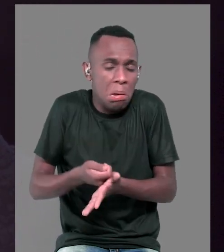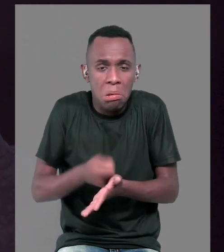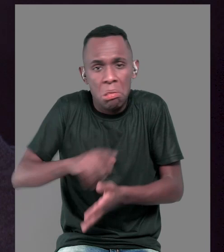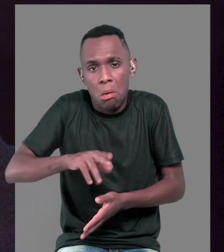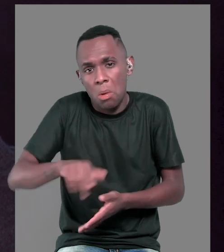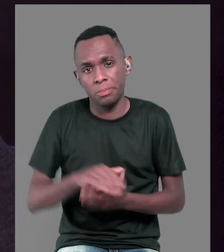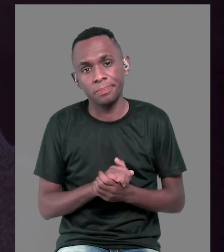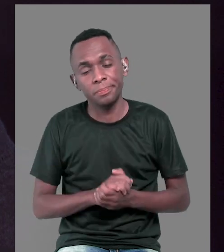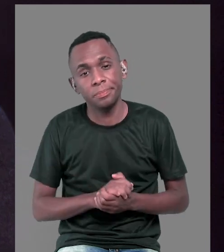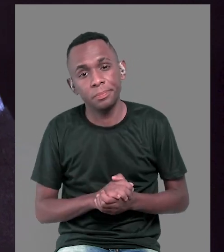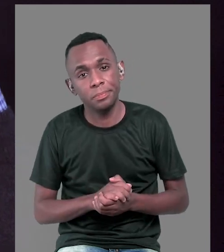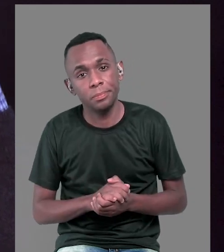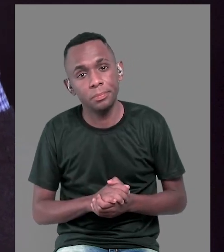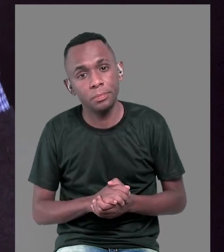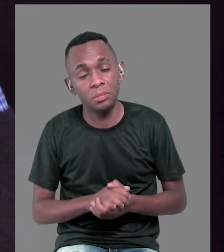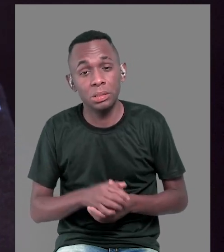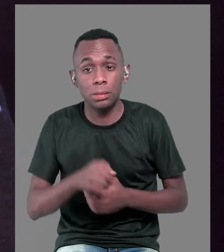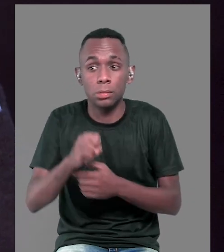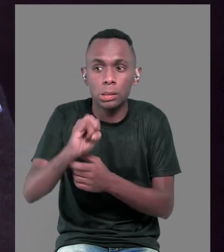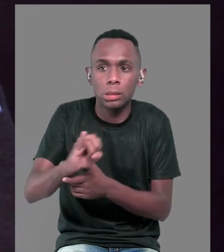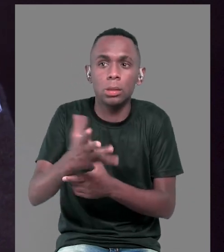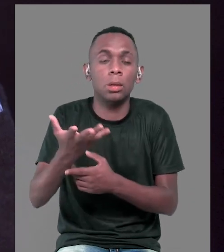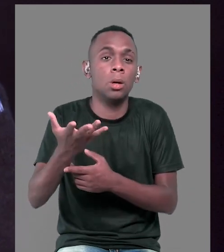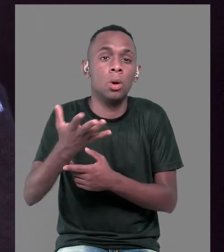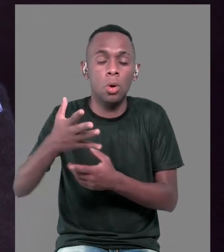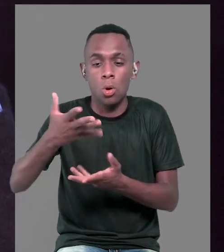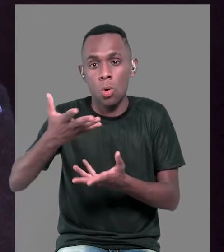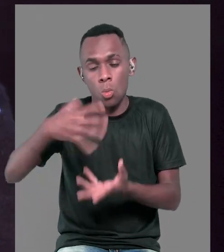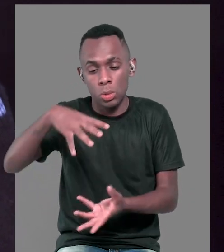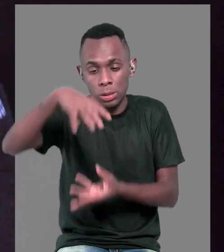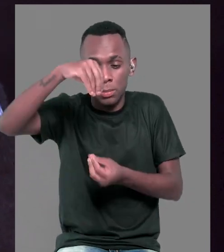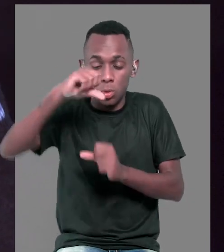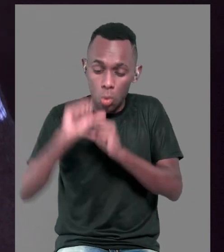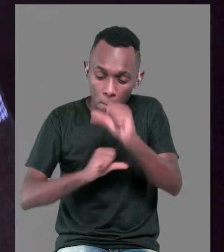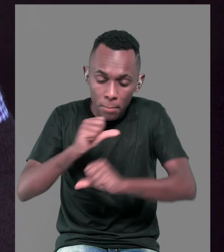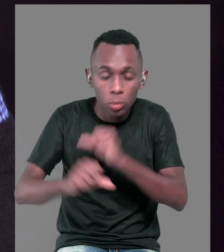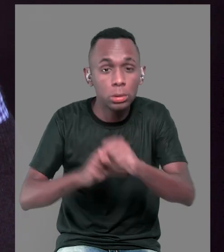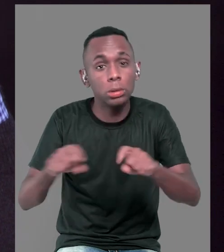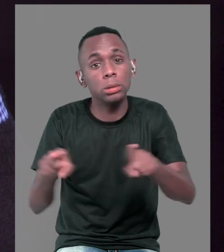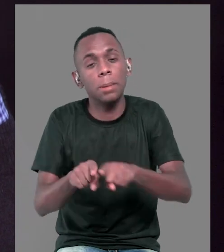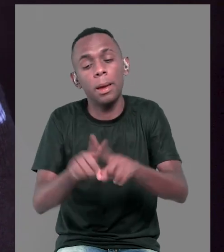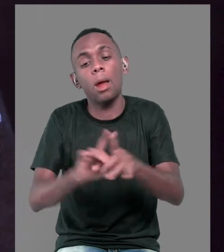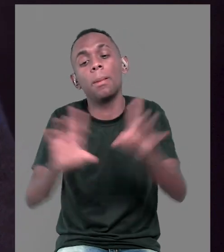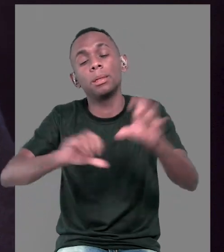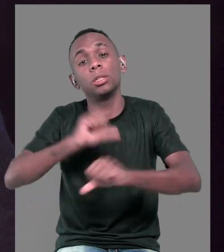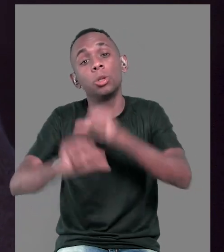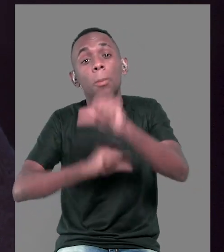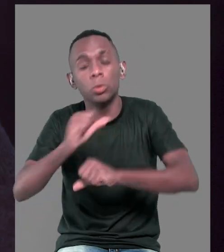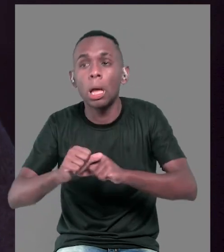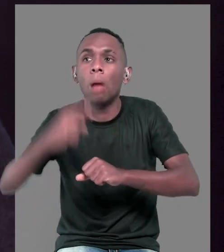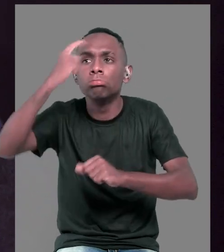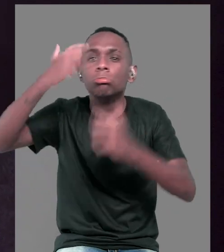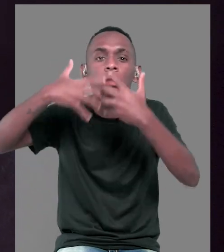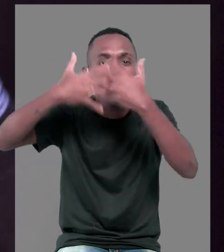Ora, se o espírito reflui, a liberdade reflui, o